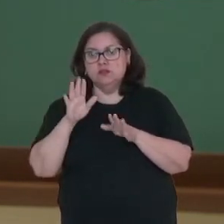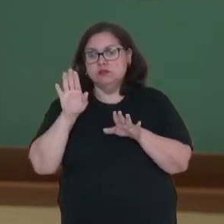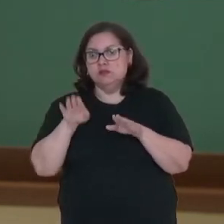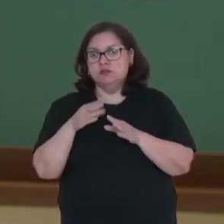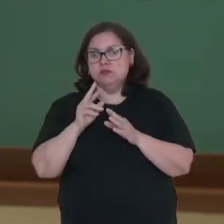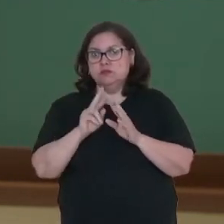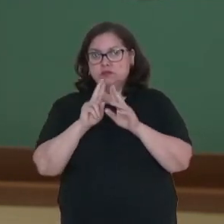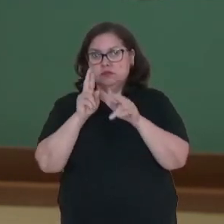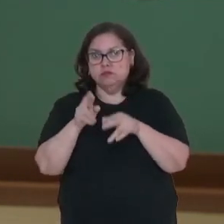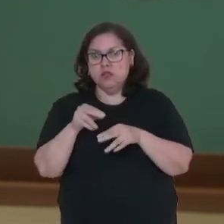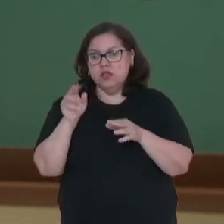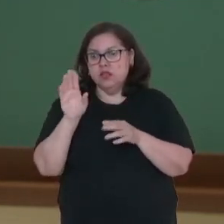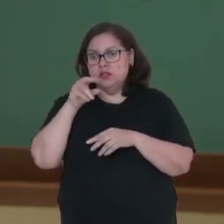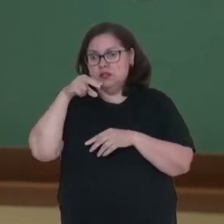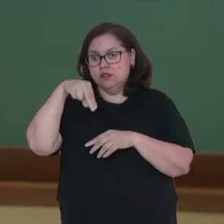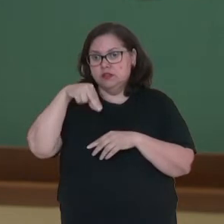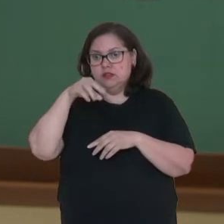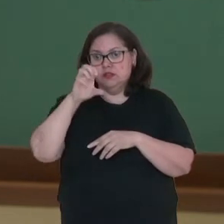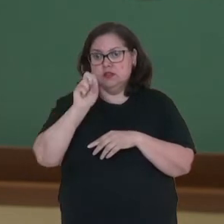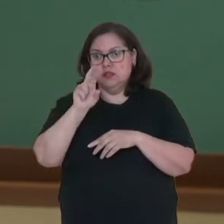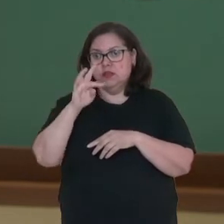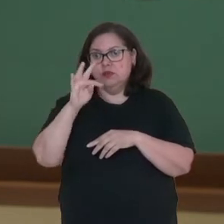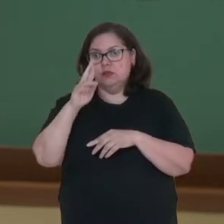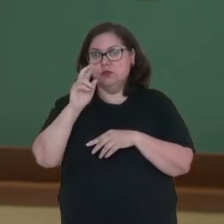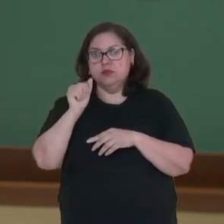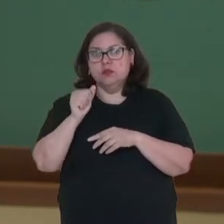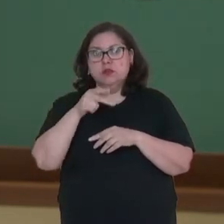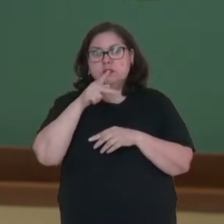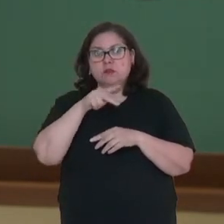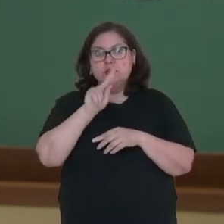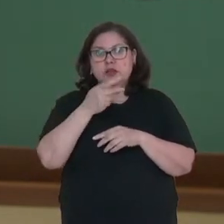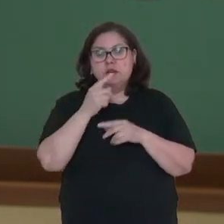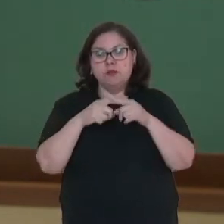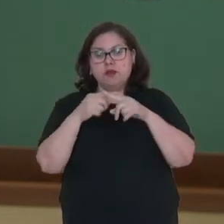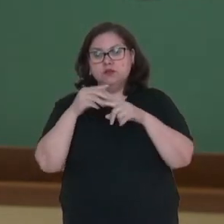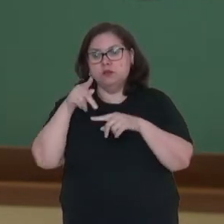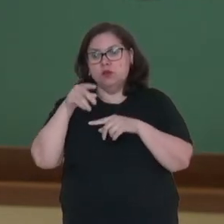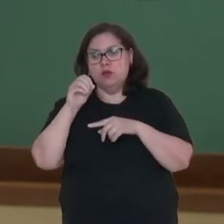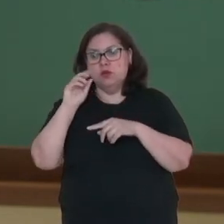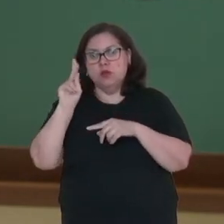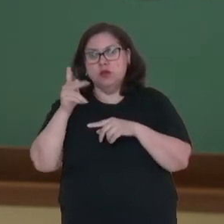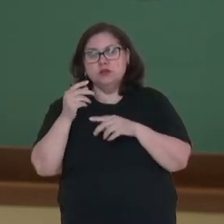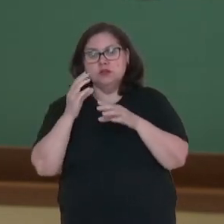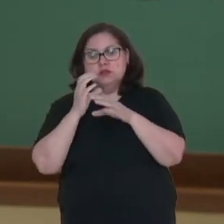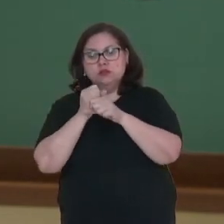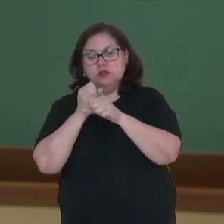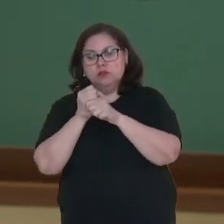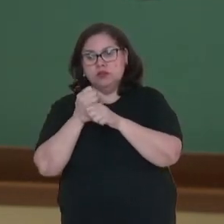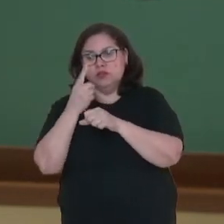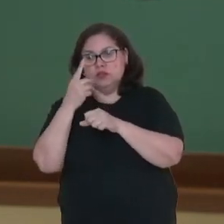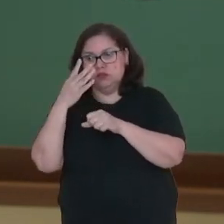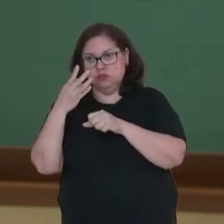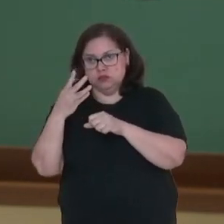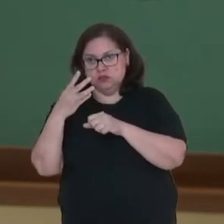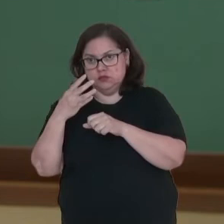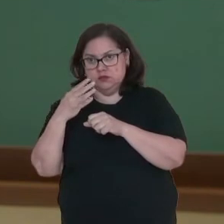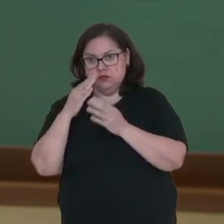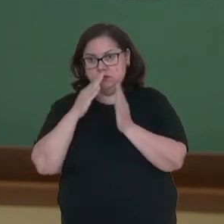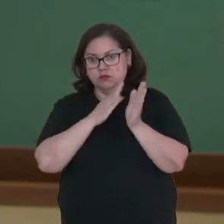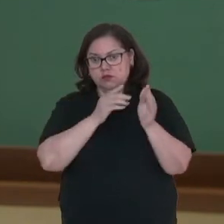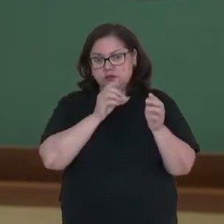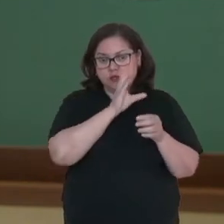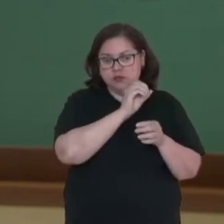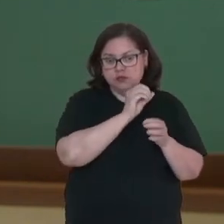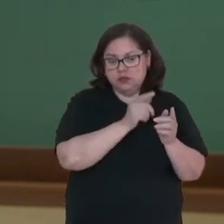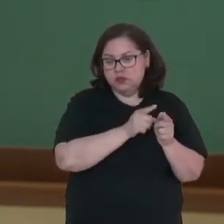a solução neutra. pH mais o pOH tem que somar 14. A escala vai de